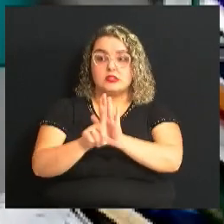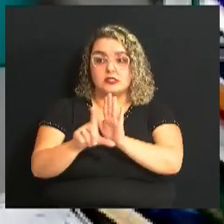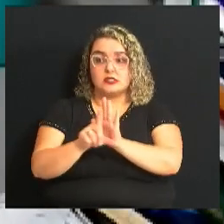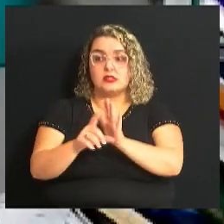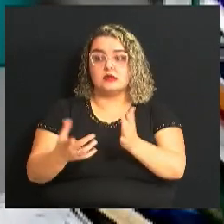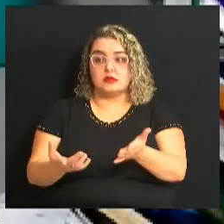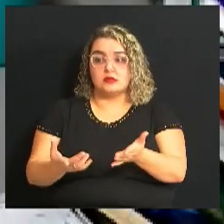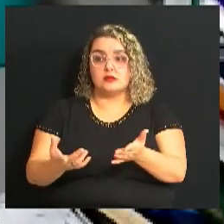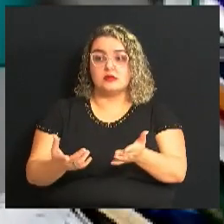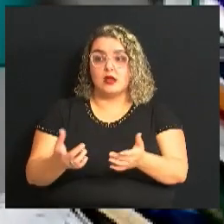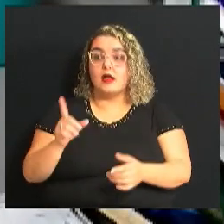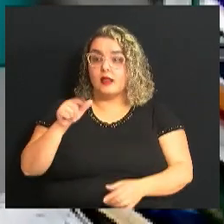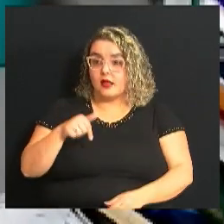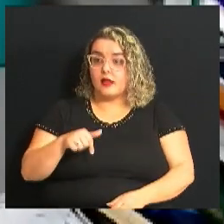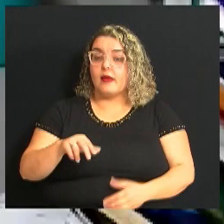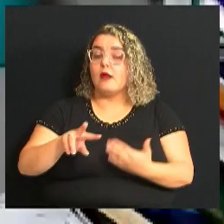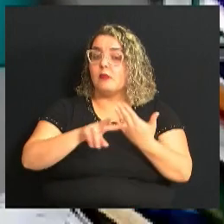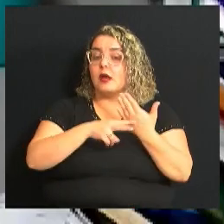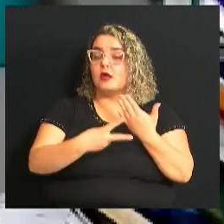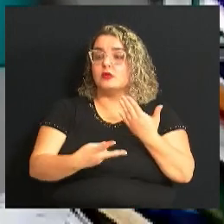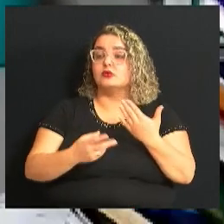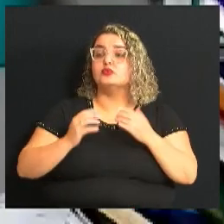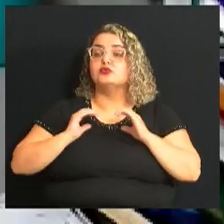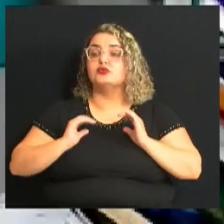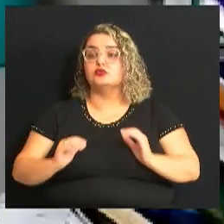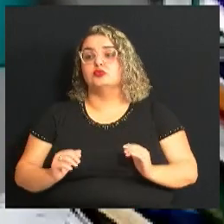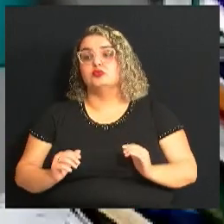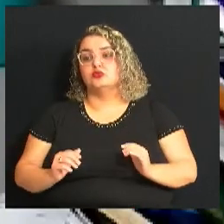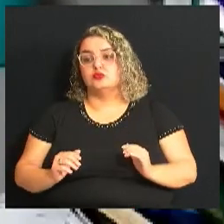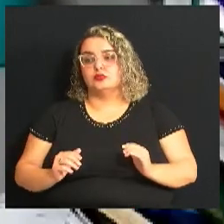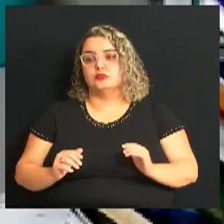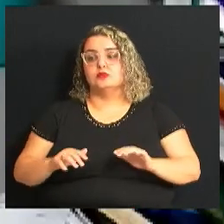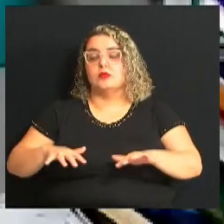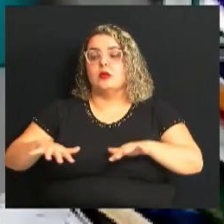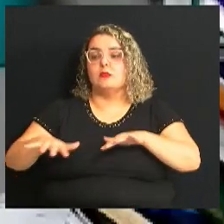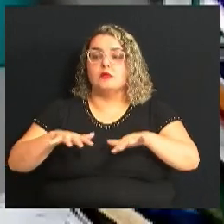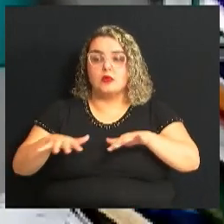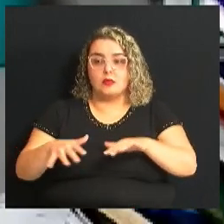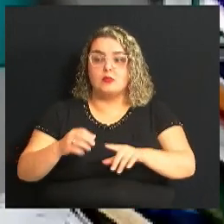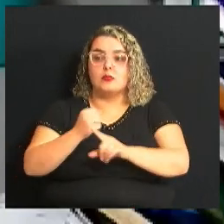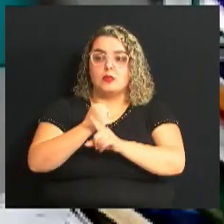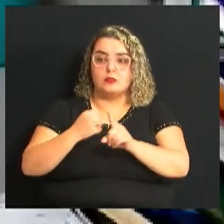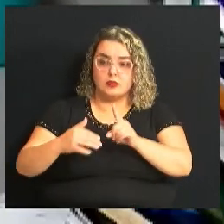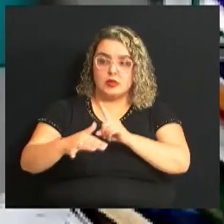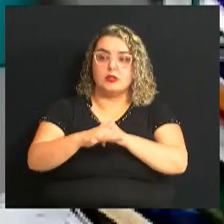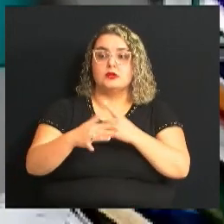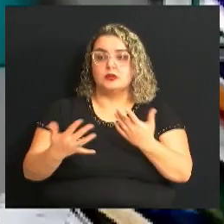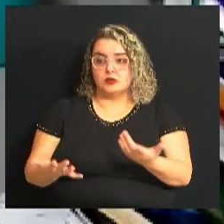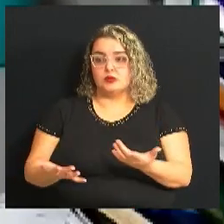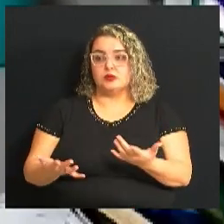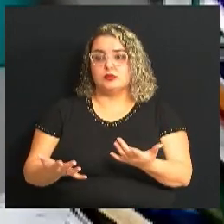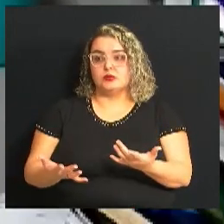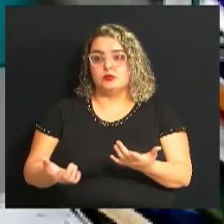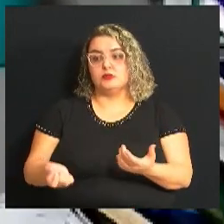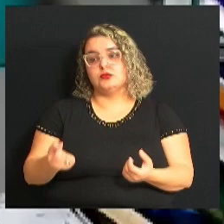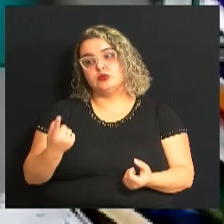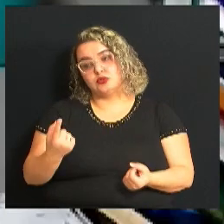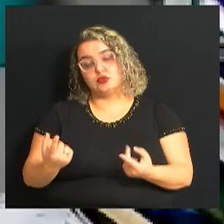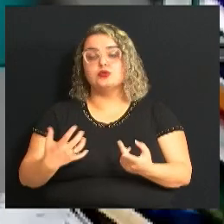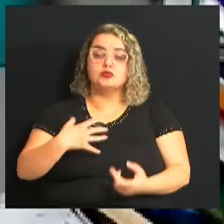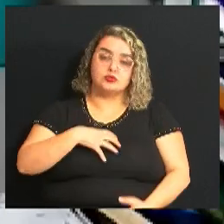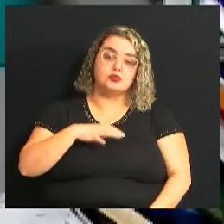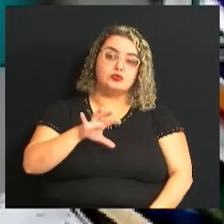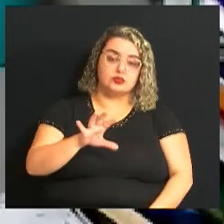são reflexo da conduta, né, da movimentação social. Então, de alguma forma, em